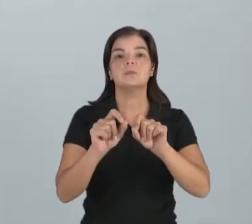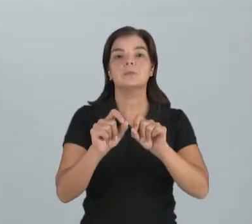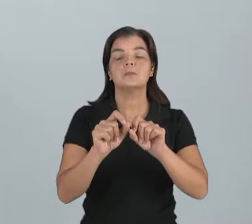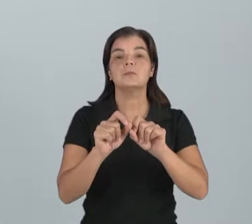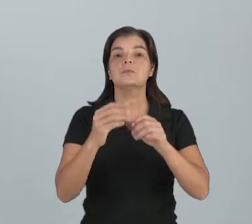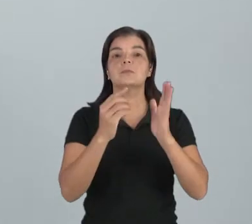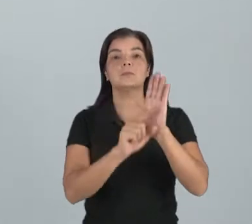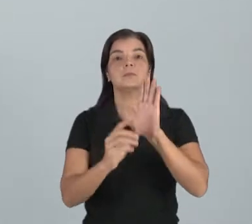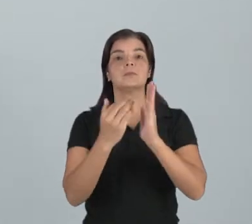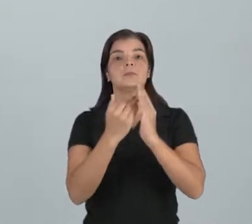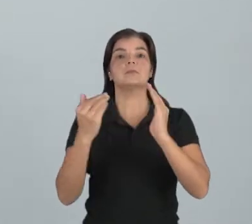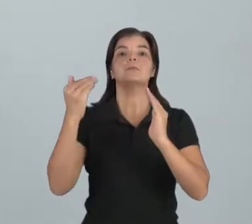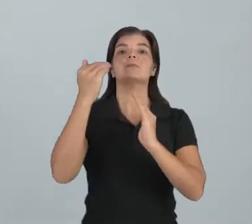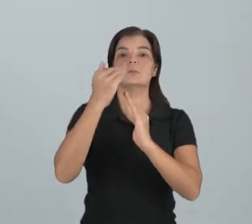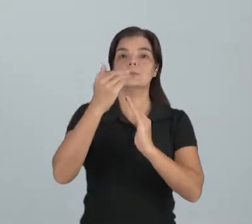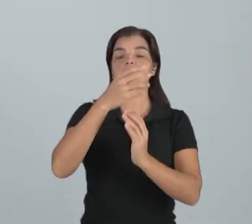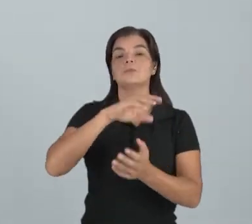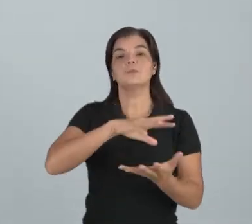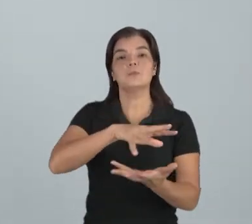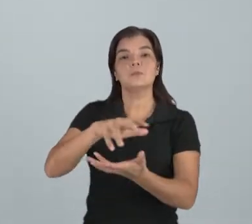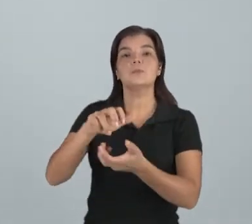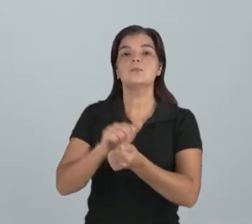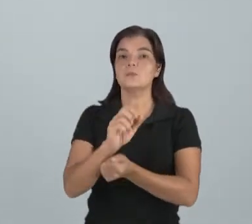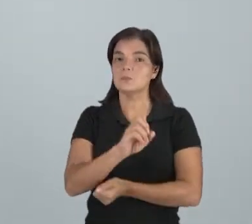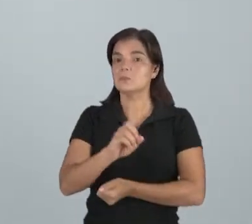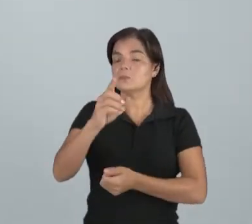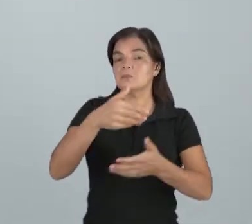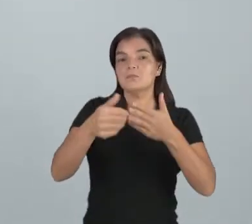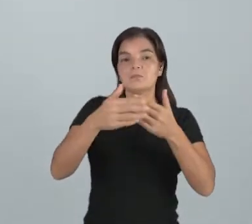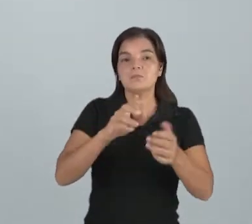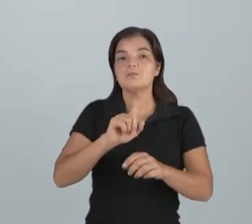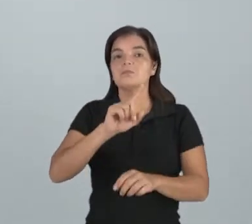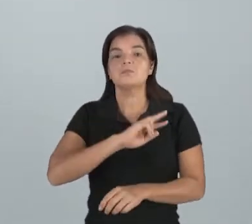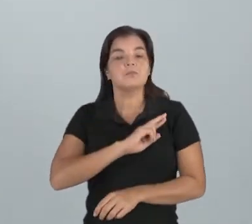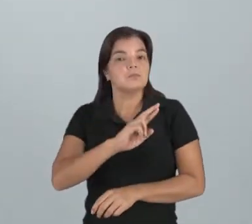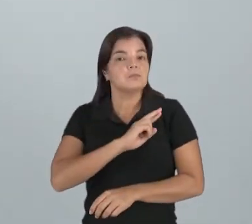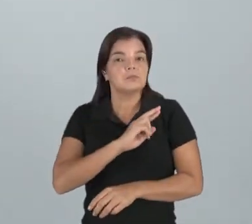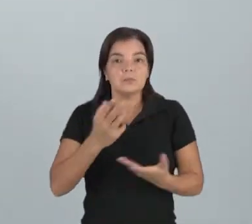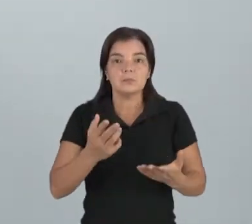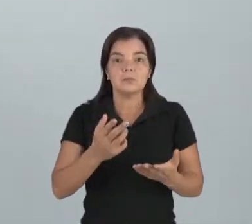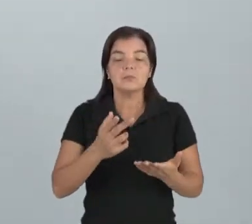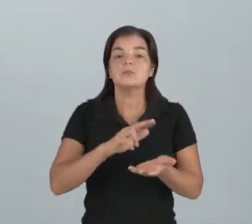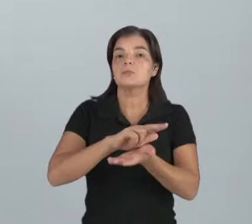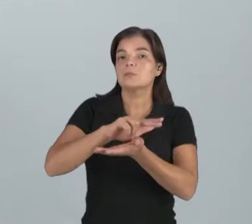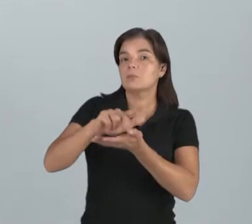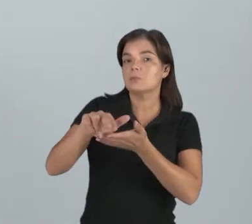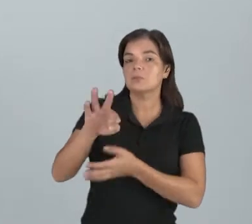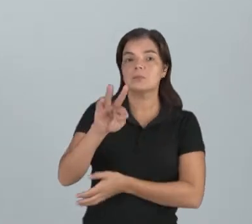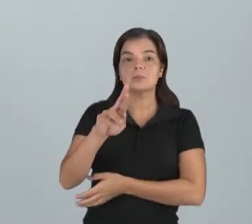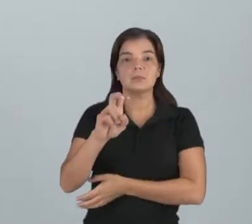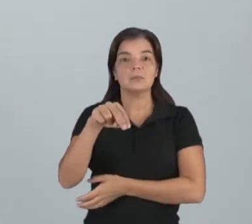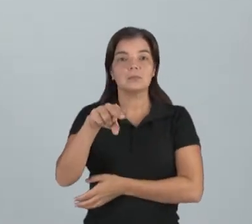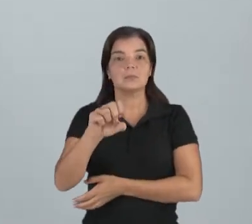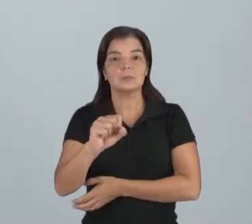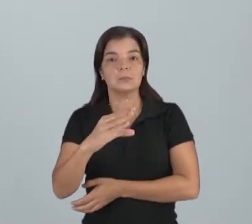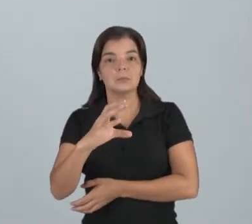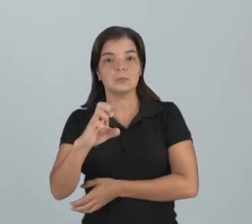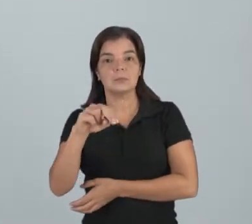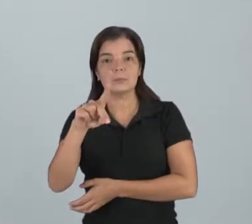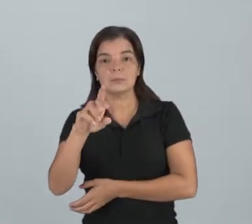para além do mundo físico, uma divindade qualquer de uma religião. Trans significa para além de